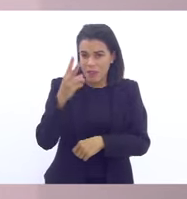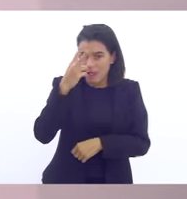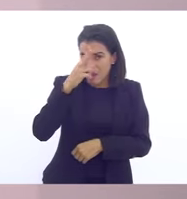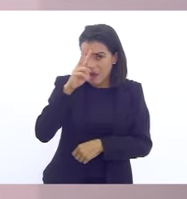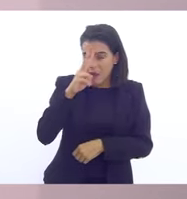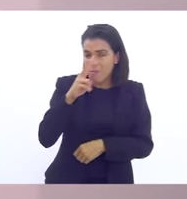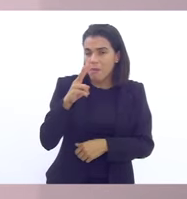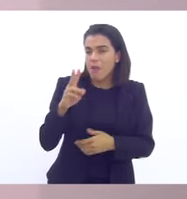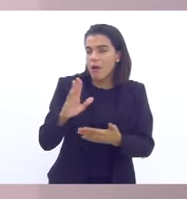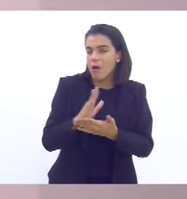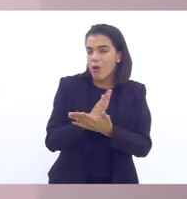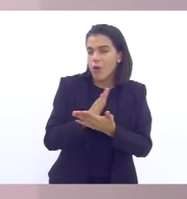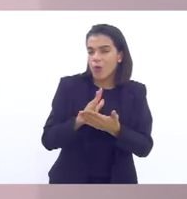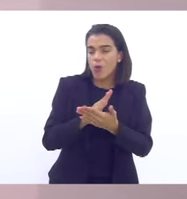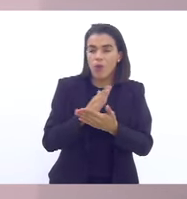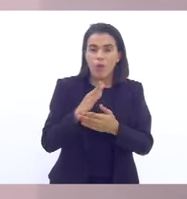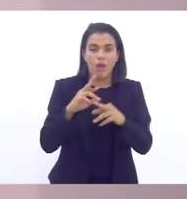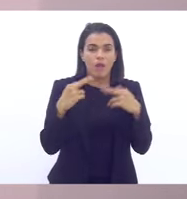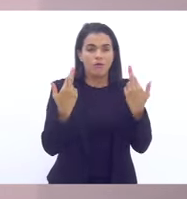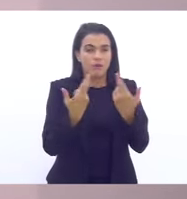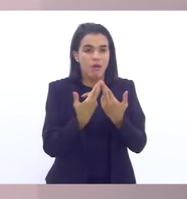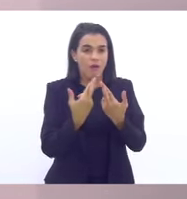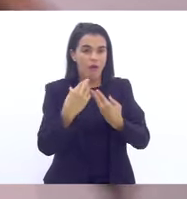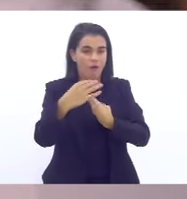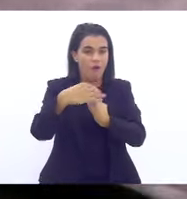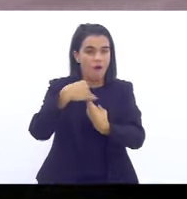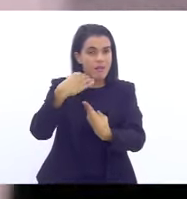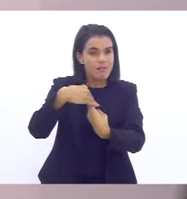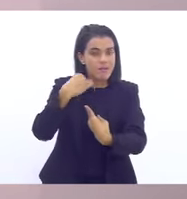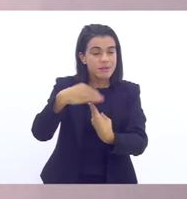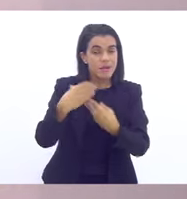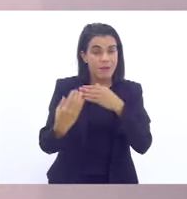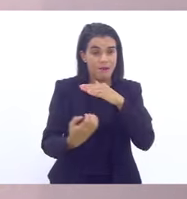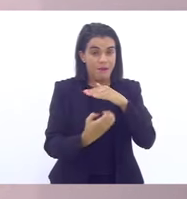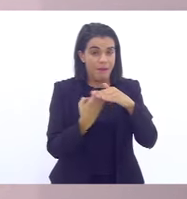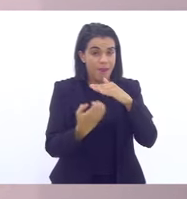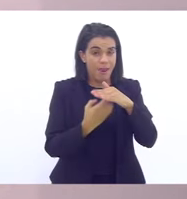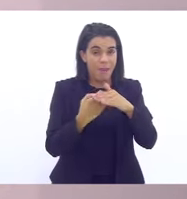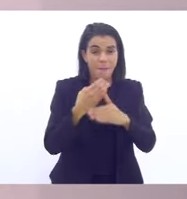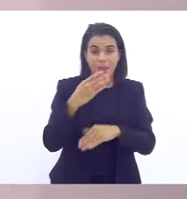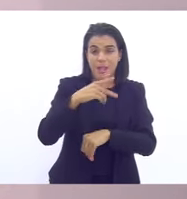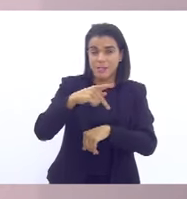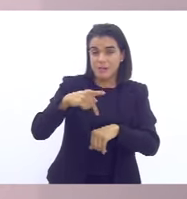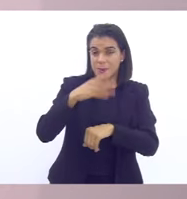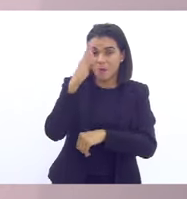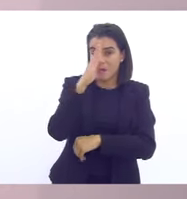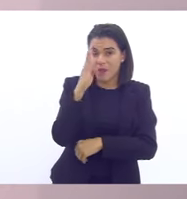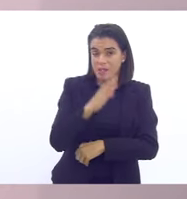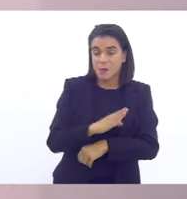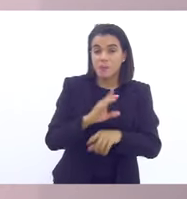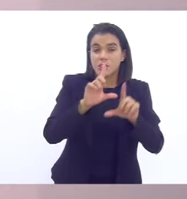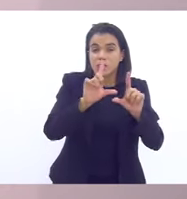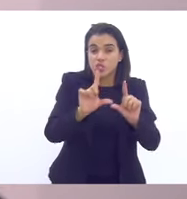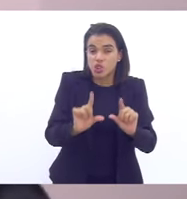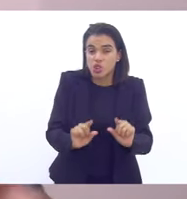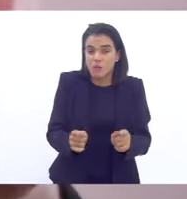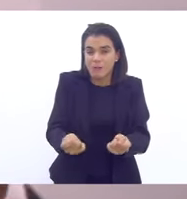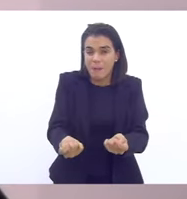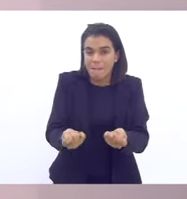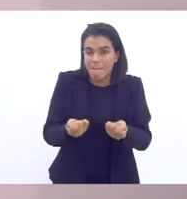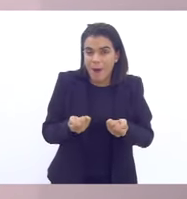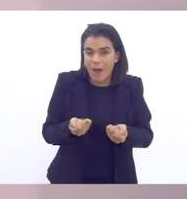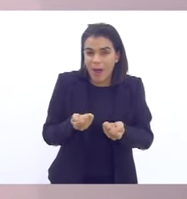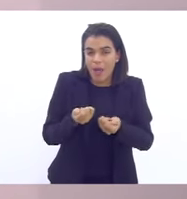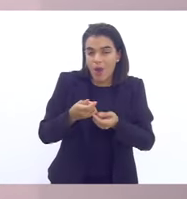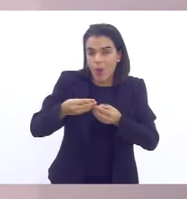reunião ter recebido uma orientação? Olha, a empresa no país, a partir de agora, vai ter que reduzir seus custos e